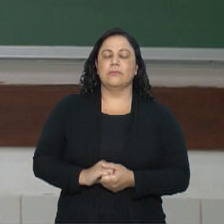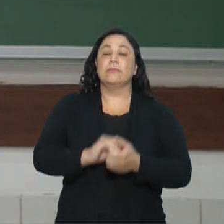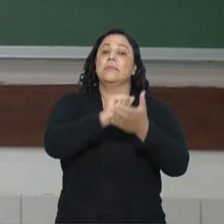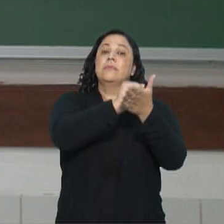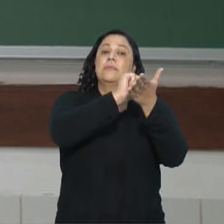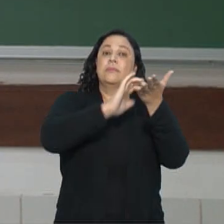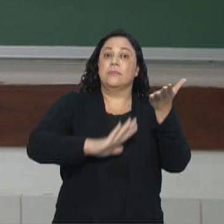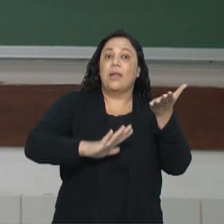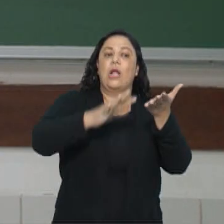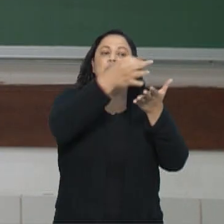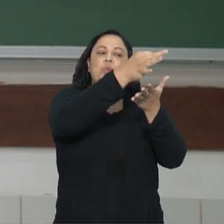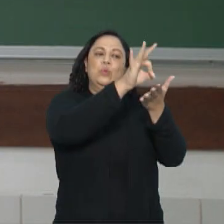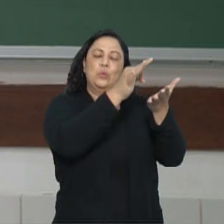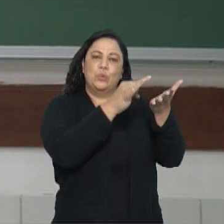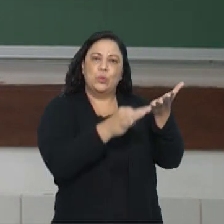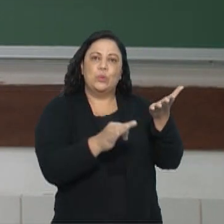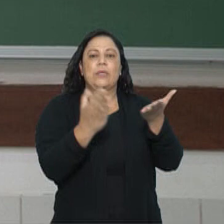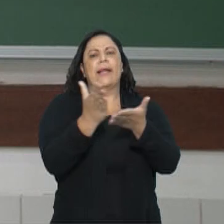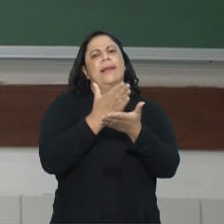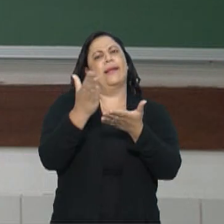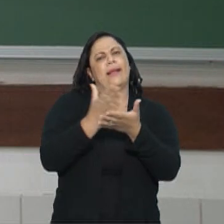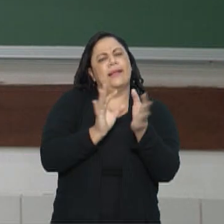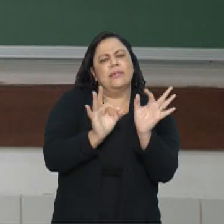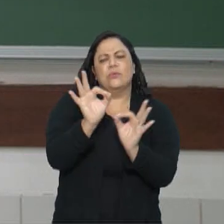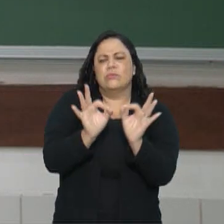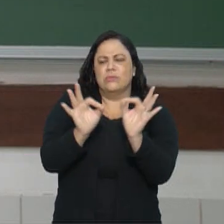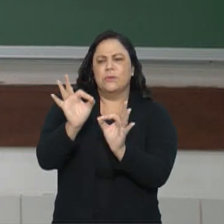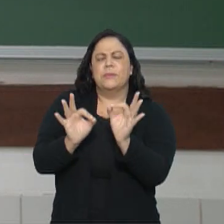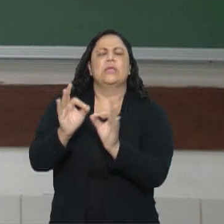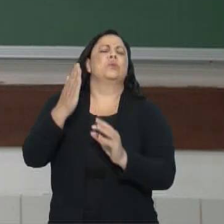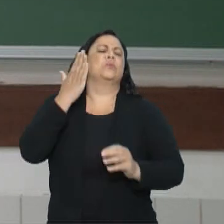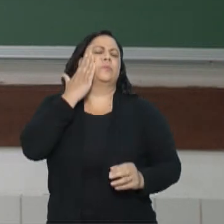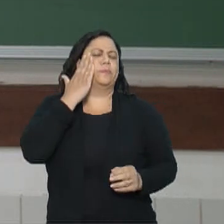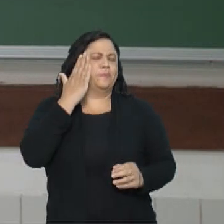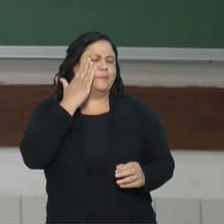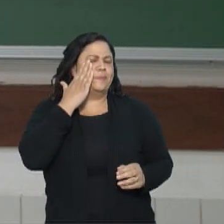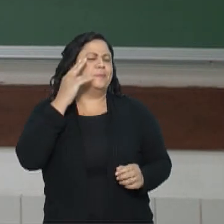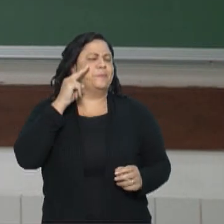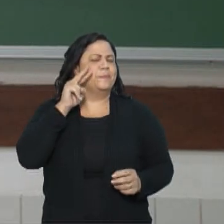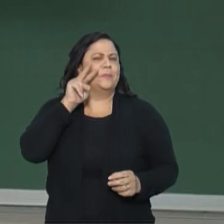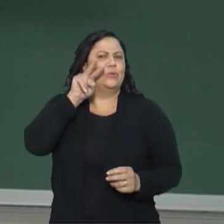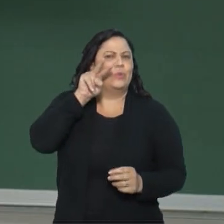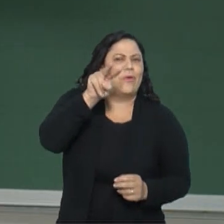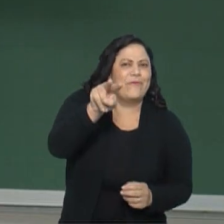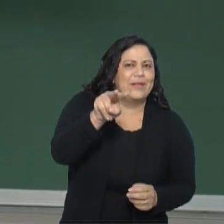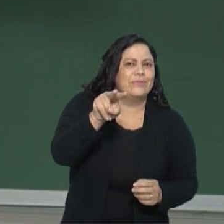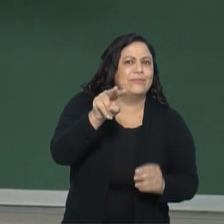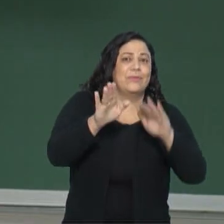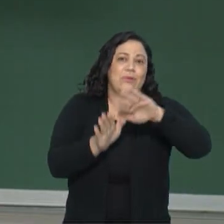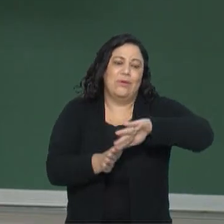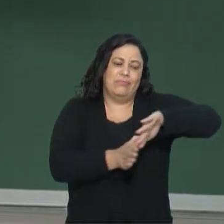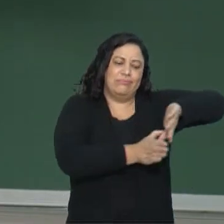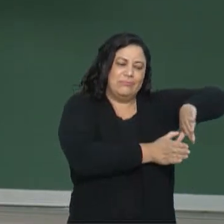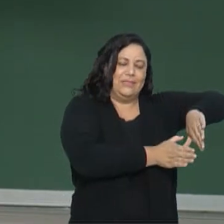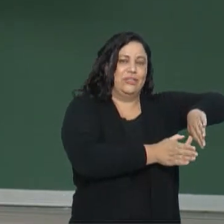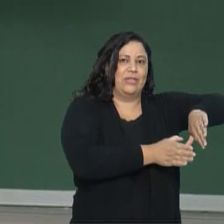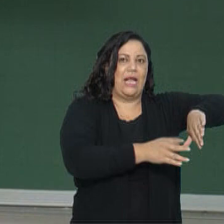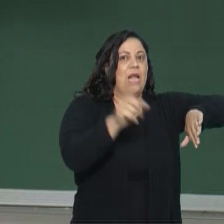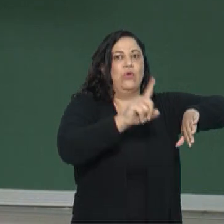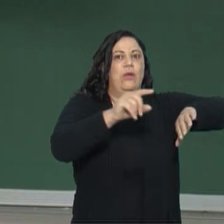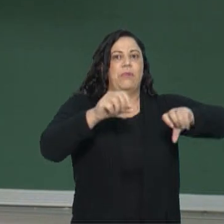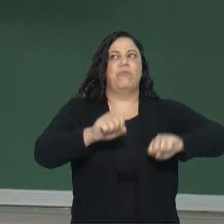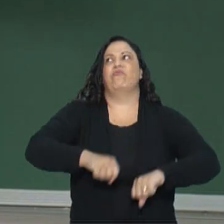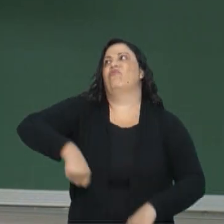Atividade corrigida, caderno super caprichado, que eu sei que eu tô vendo isso. Vamos deixar ele um pouquinho de lado? Mas assim, não é para